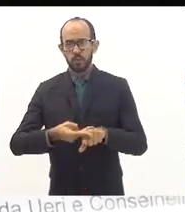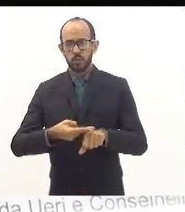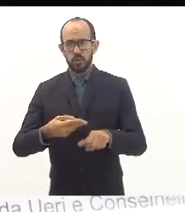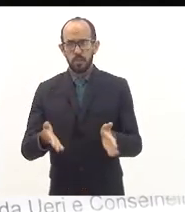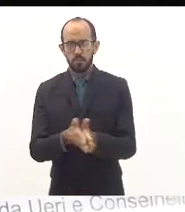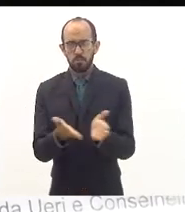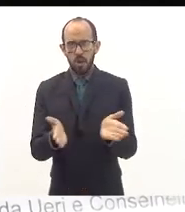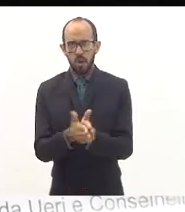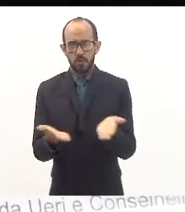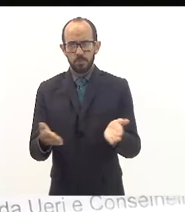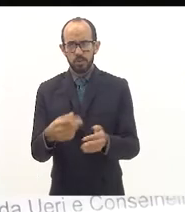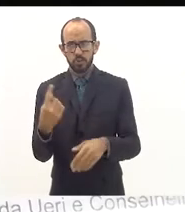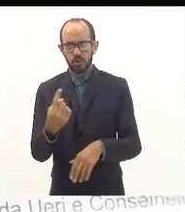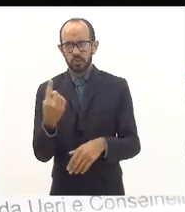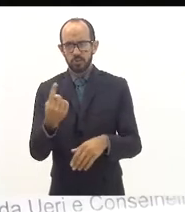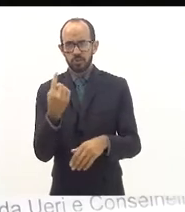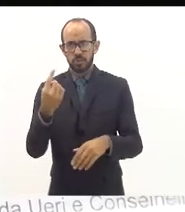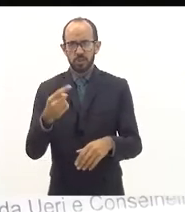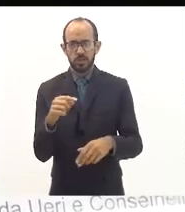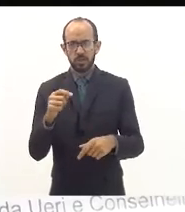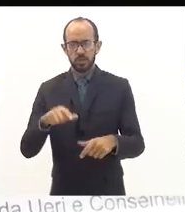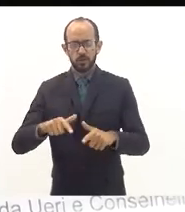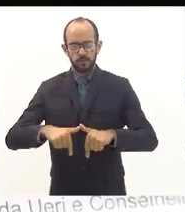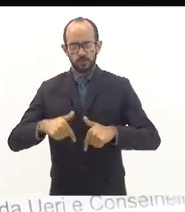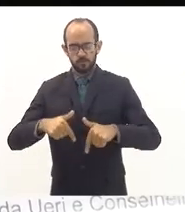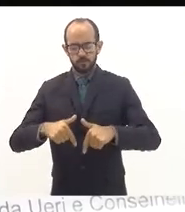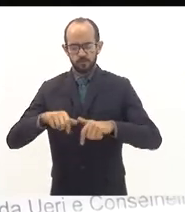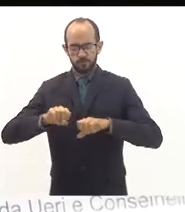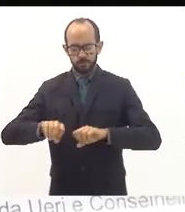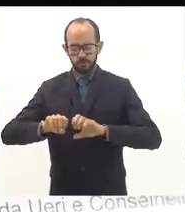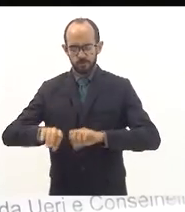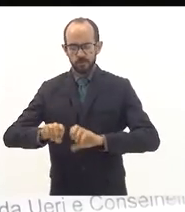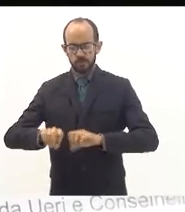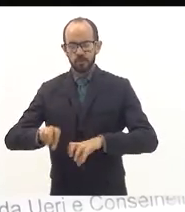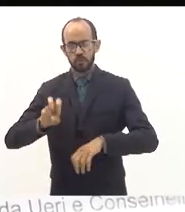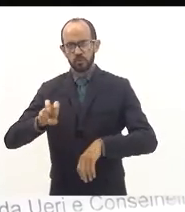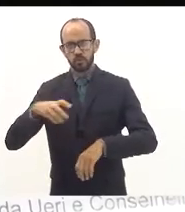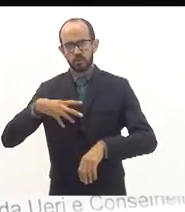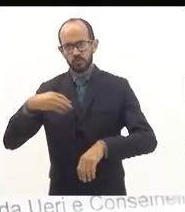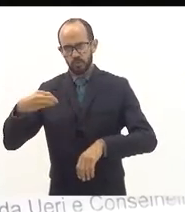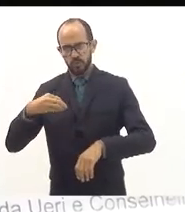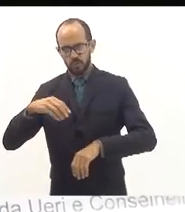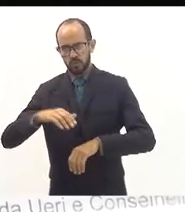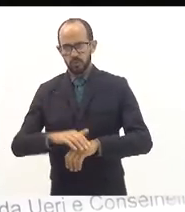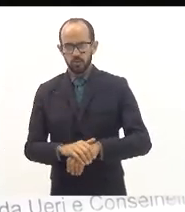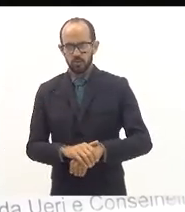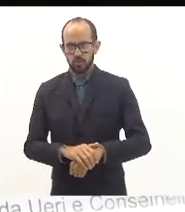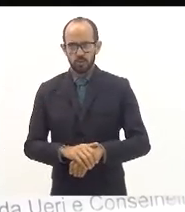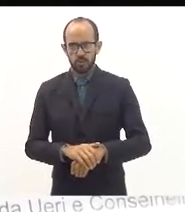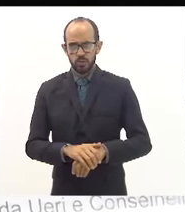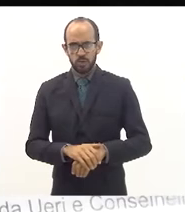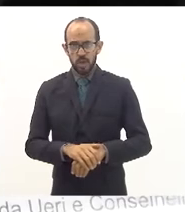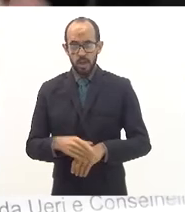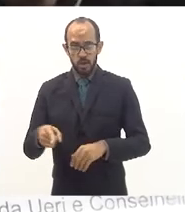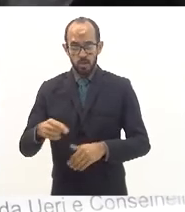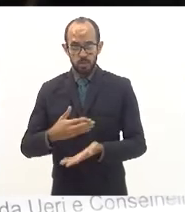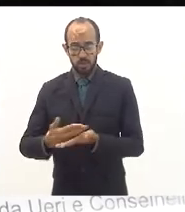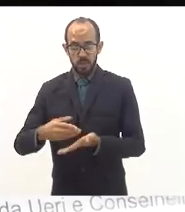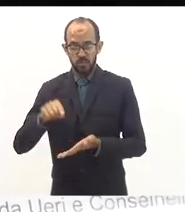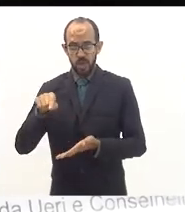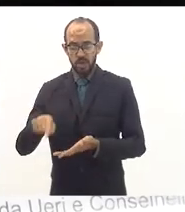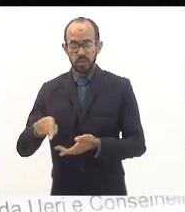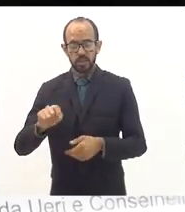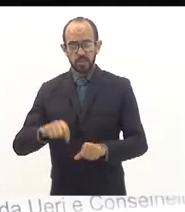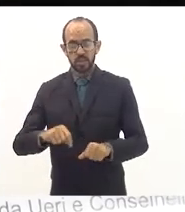sozinha e com grande esforço, alfabetizou os 5 filhos. nascia aí a vocação